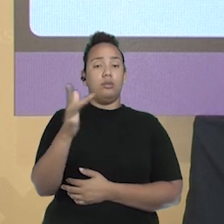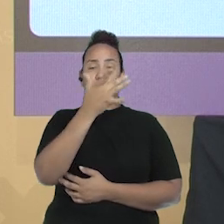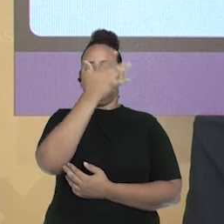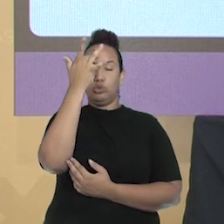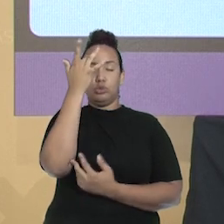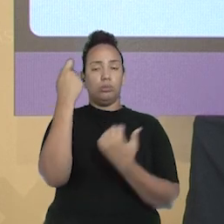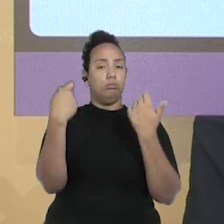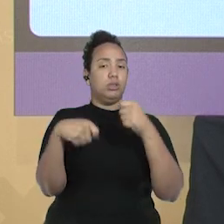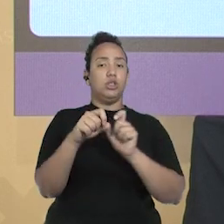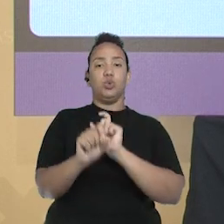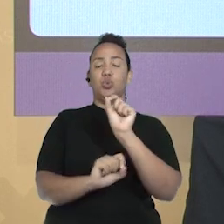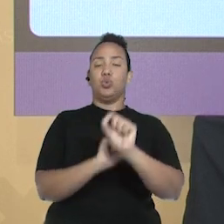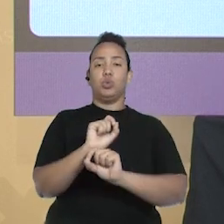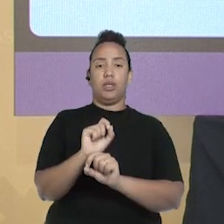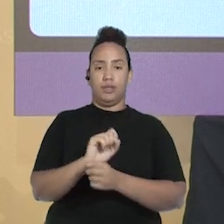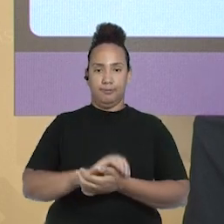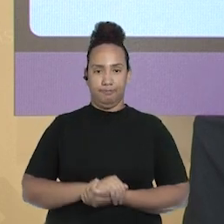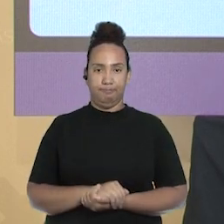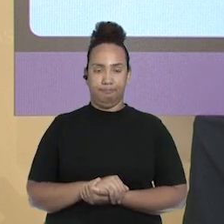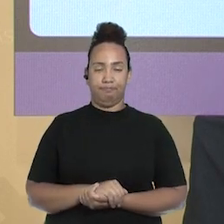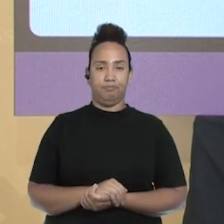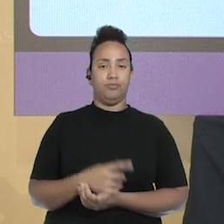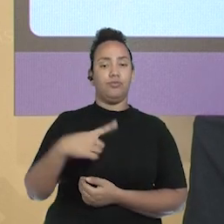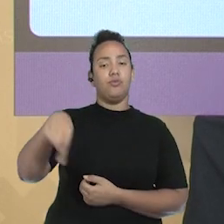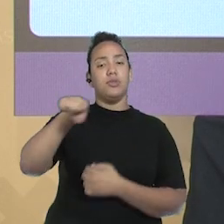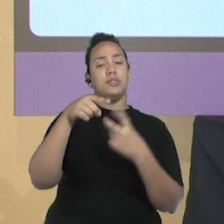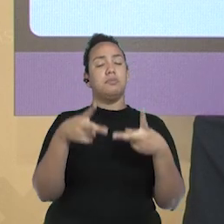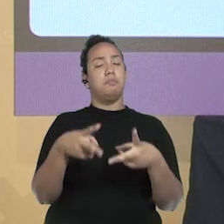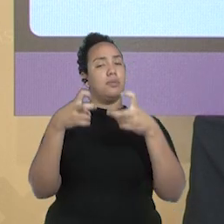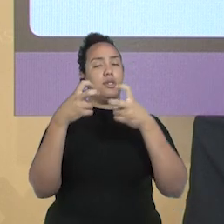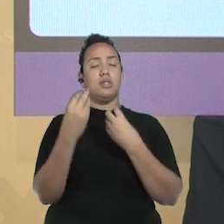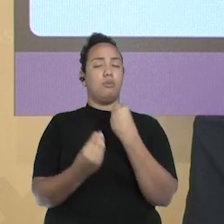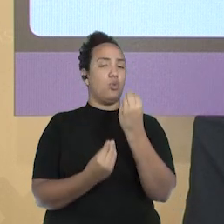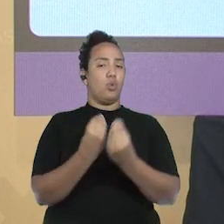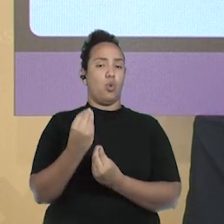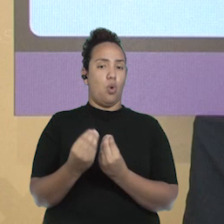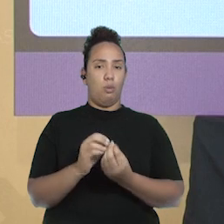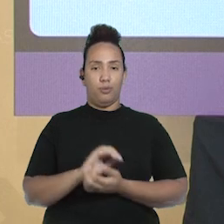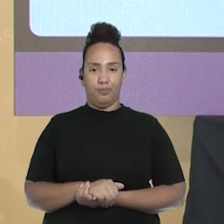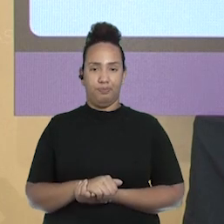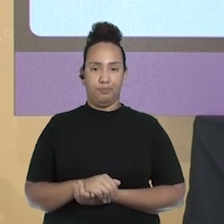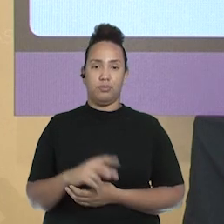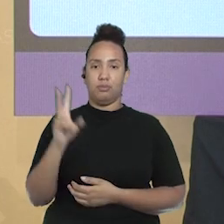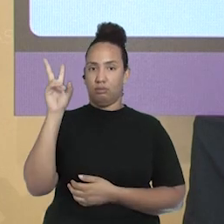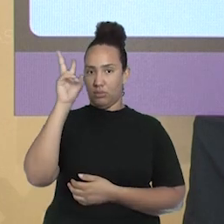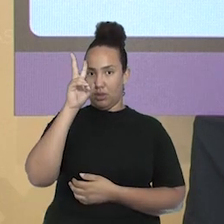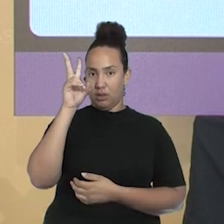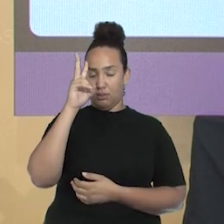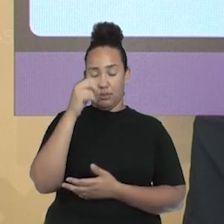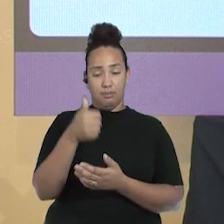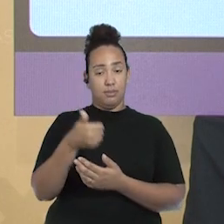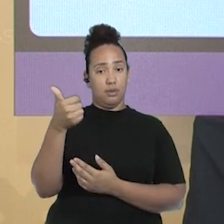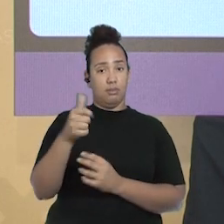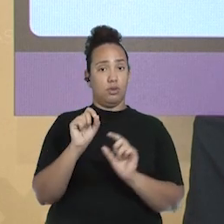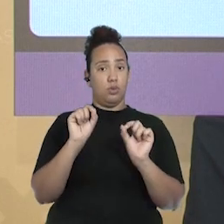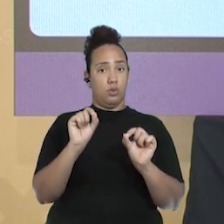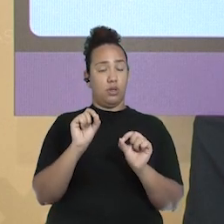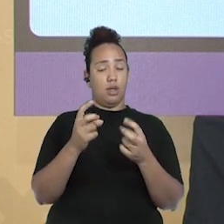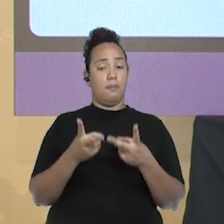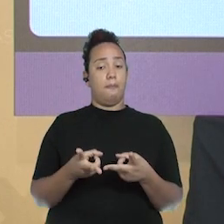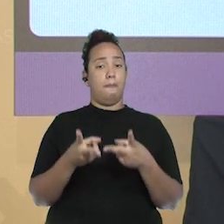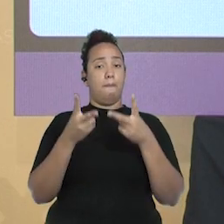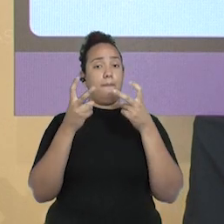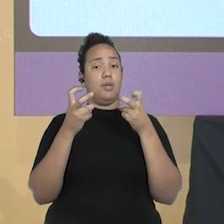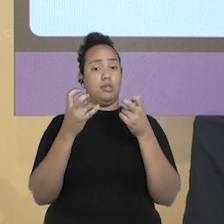da pesquisa. Como você interpreta esses dados? Lembre-se que o primeiro passo é identificar